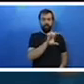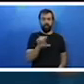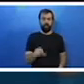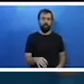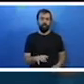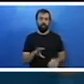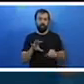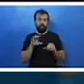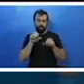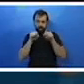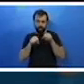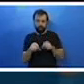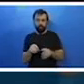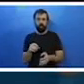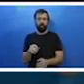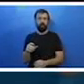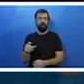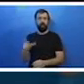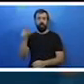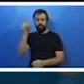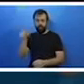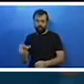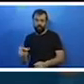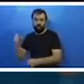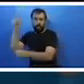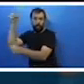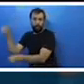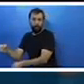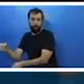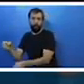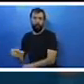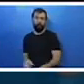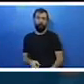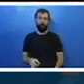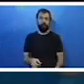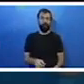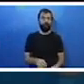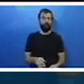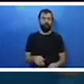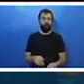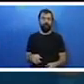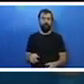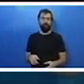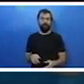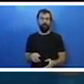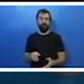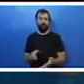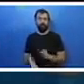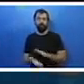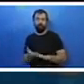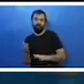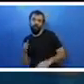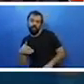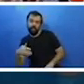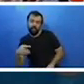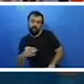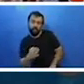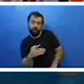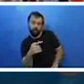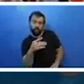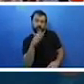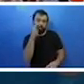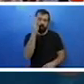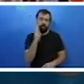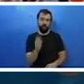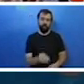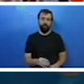dos bandeirantes, o remédio para a pobreza, as expedições que ampliaram os territórios do Brasil,